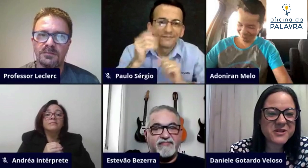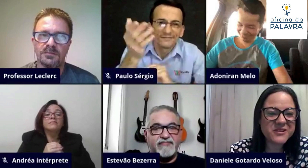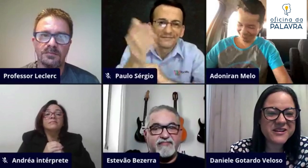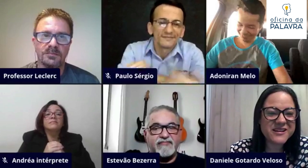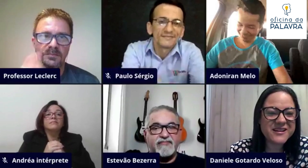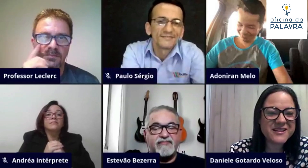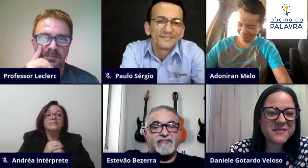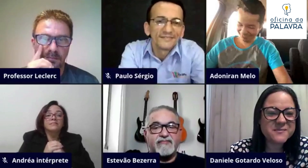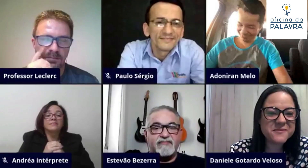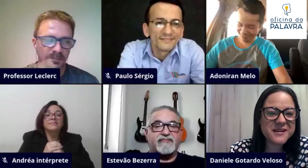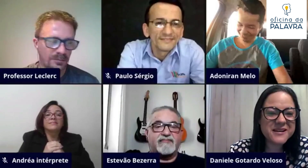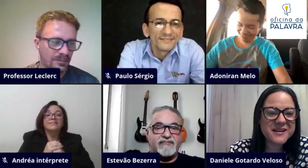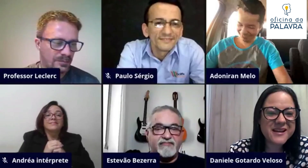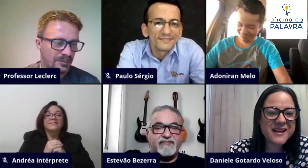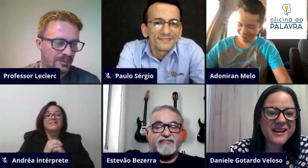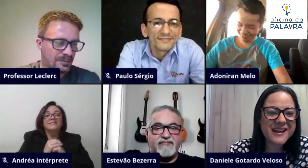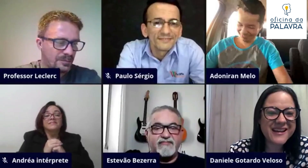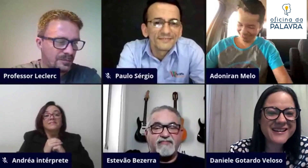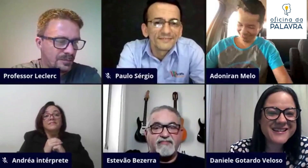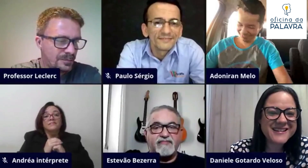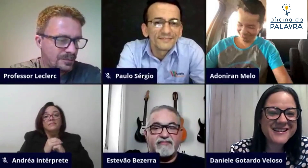Primeiramente, o pastor Adoniran,